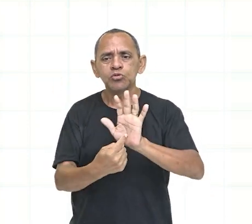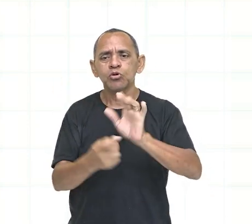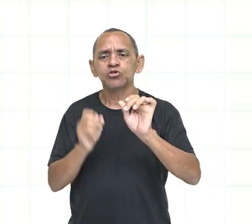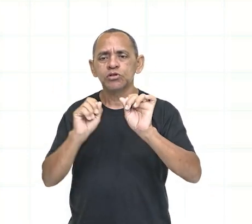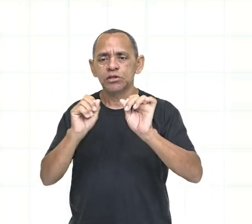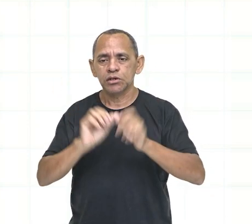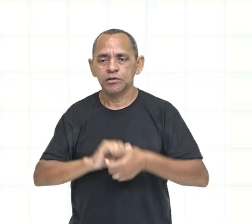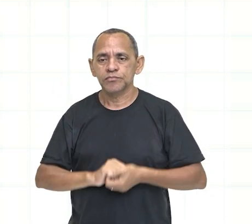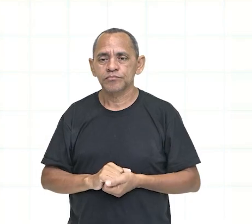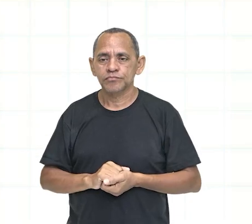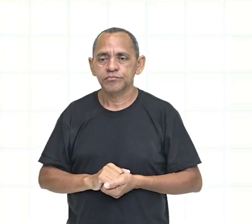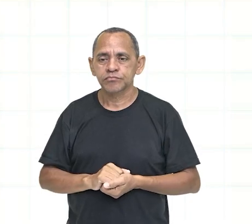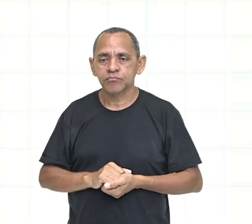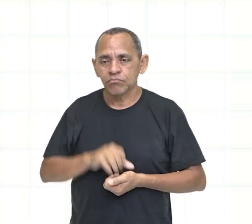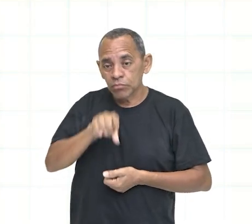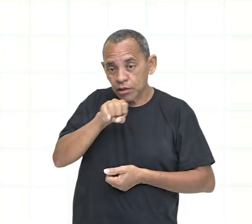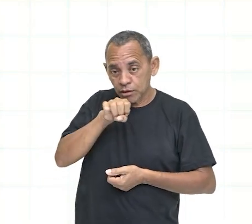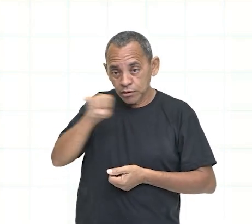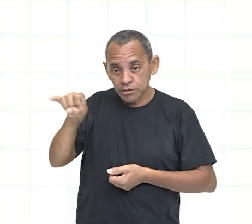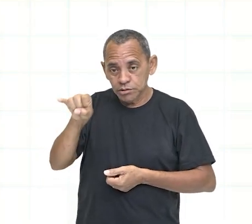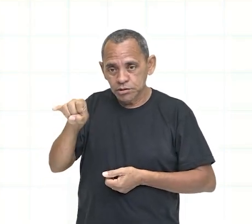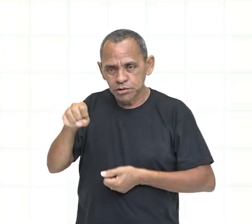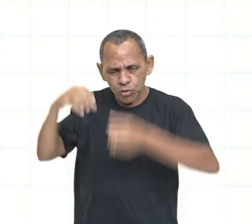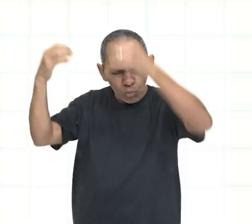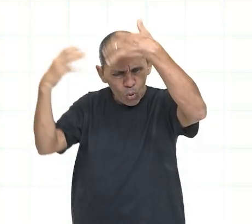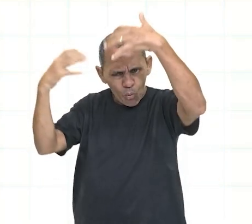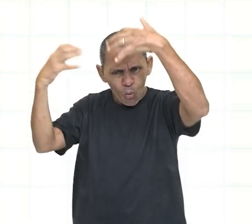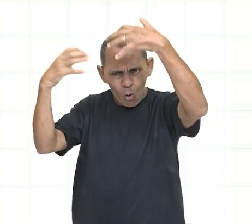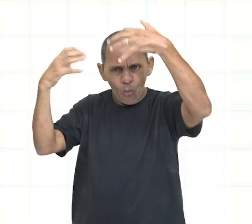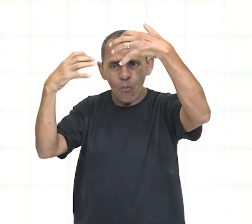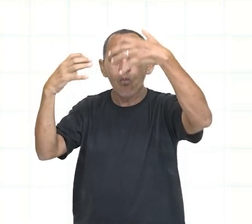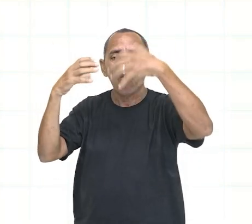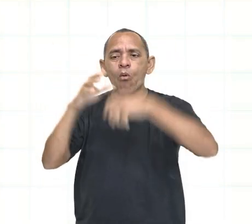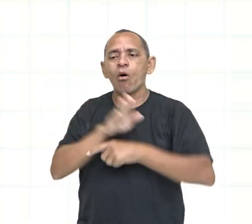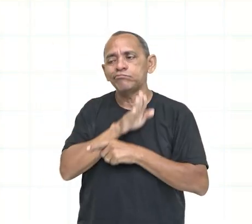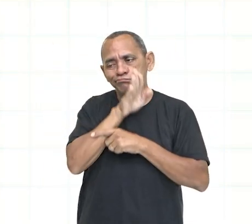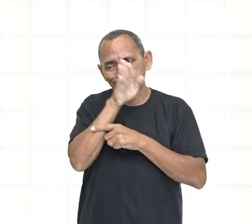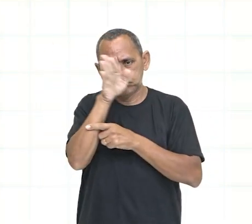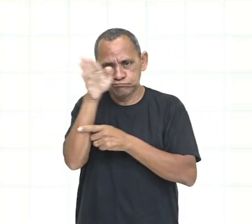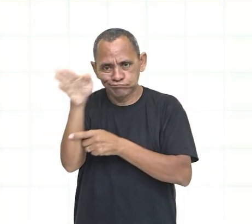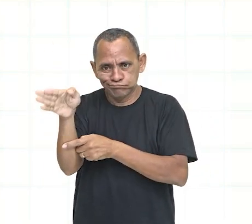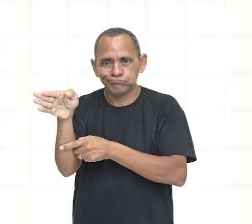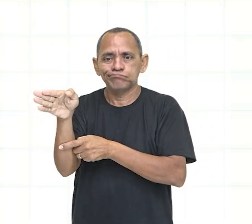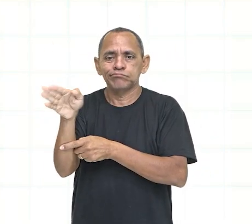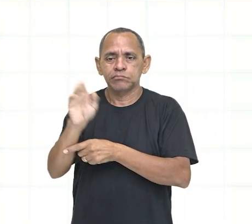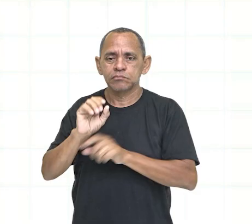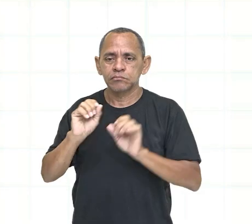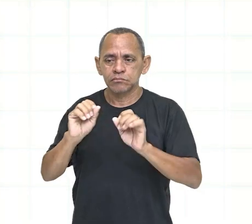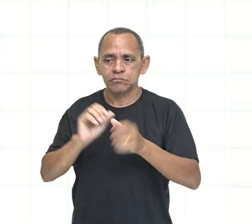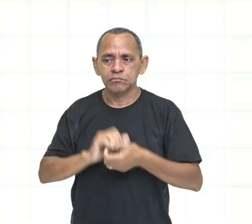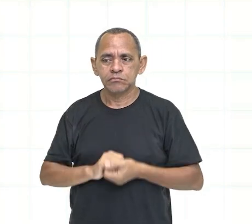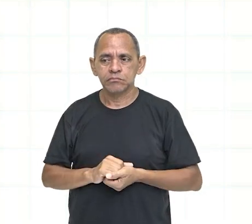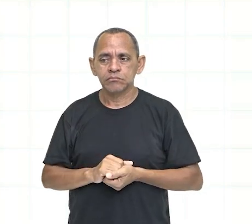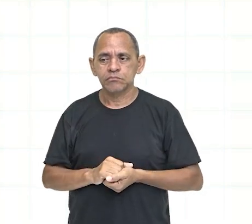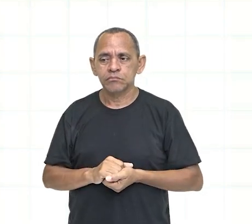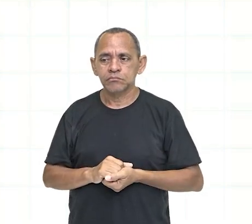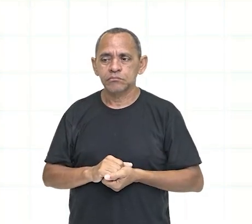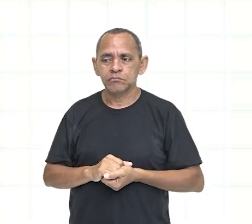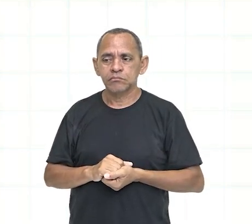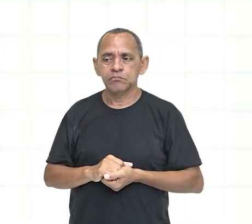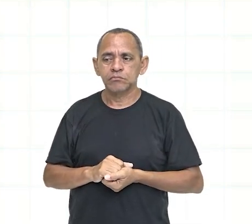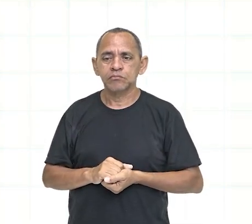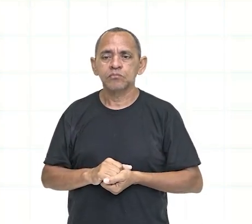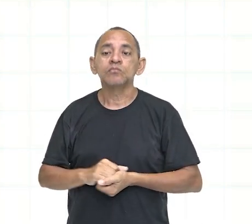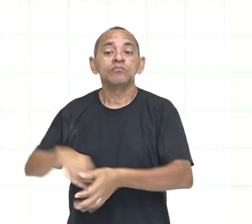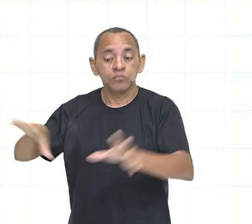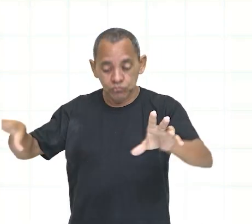tivesse chovendo, nós iríamos para um piquenique, tá certo? Olha a utilização de um verbo modal aqui, ó,